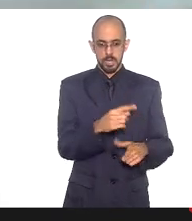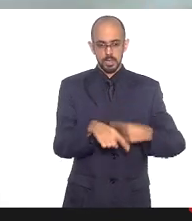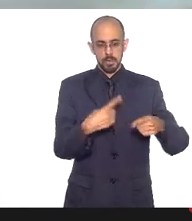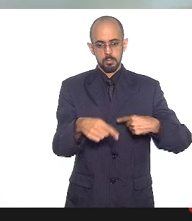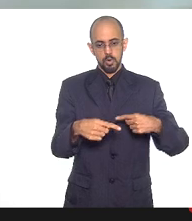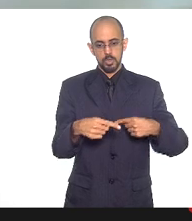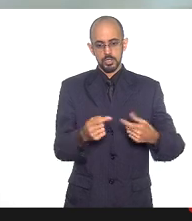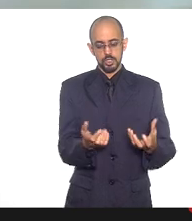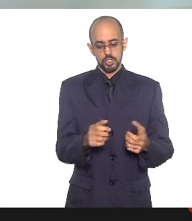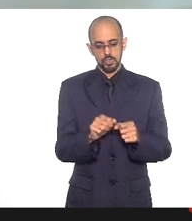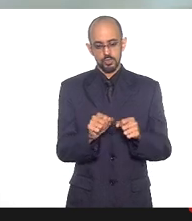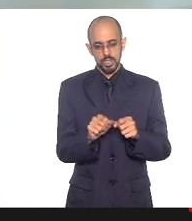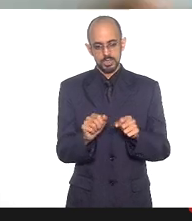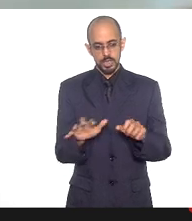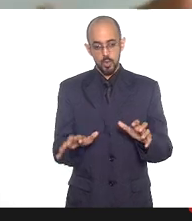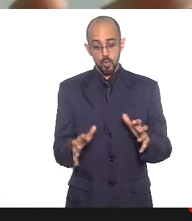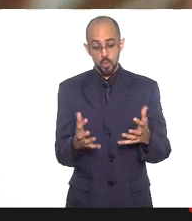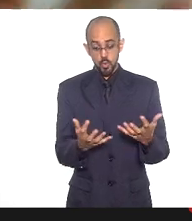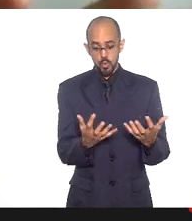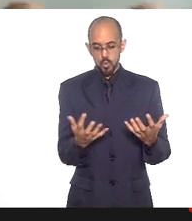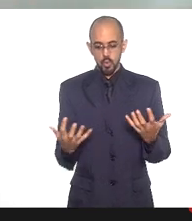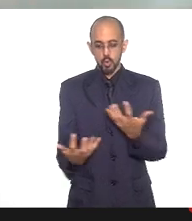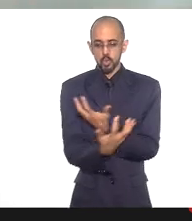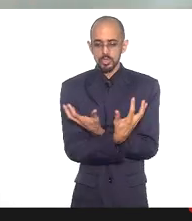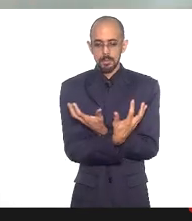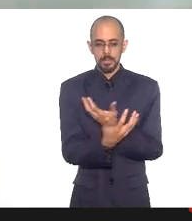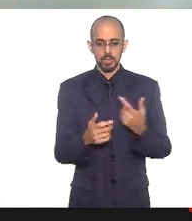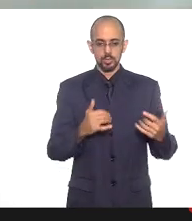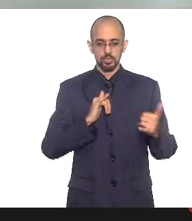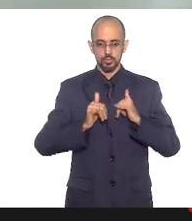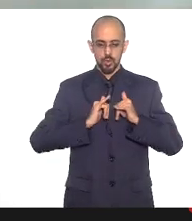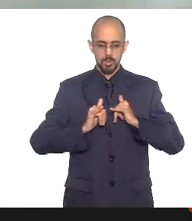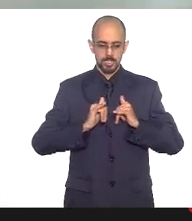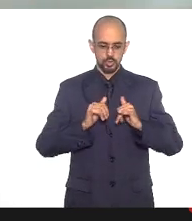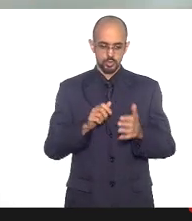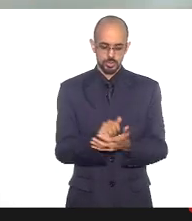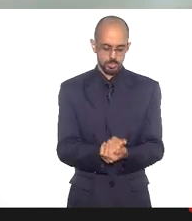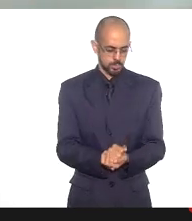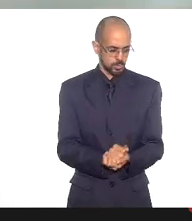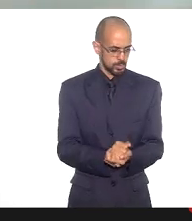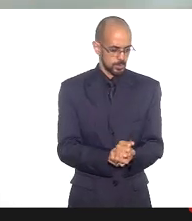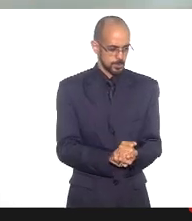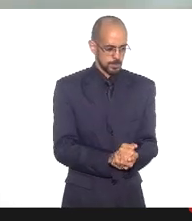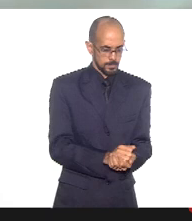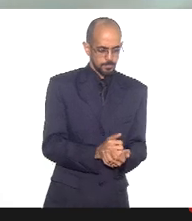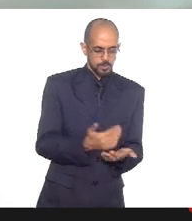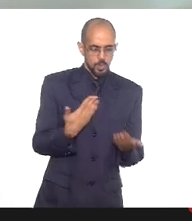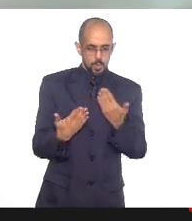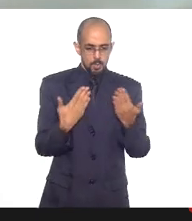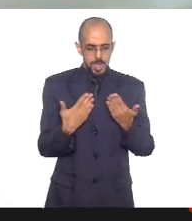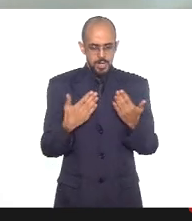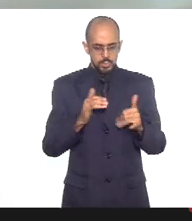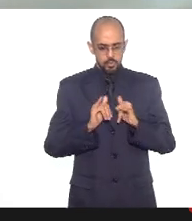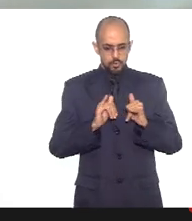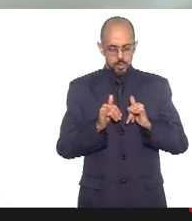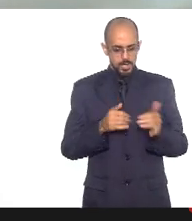gente confrontar os dois. Por favor, doutor Gadelha.